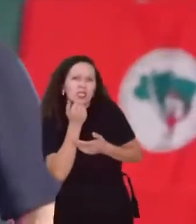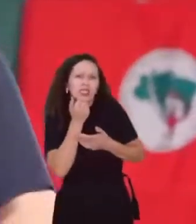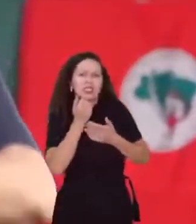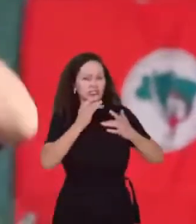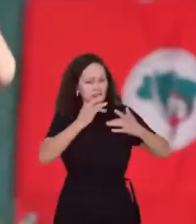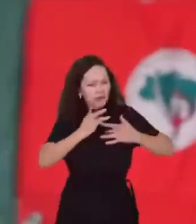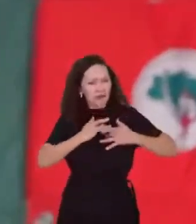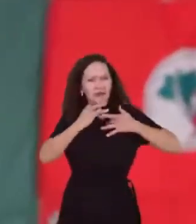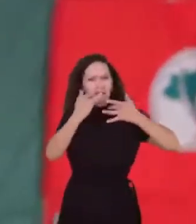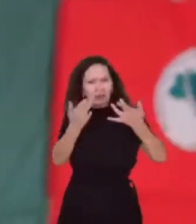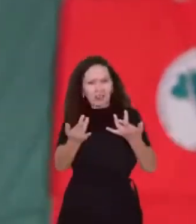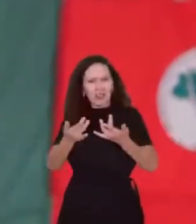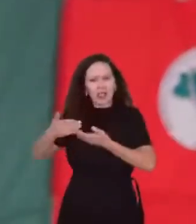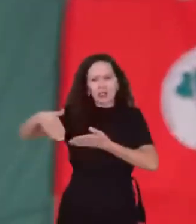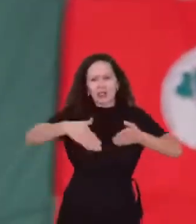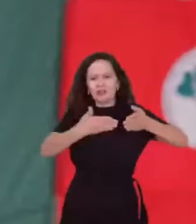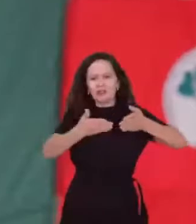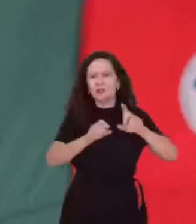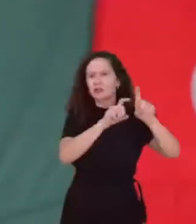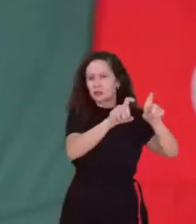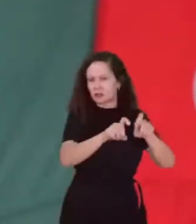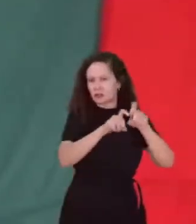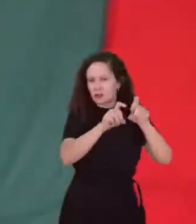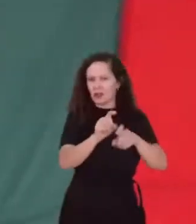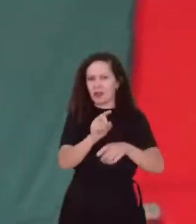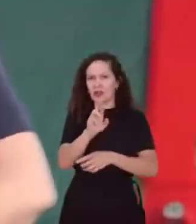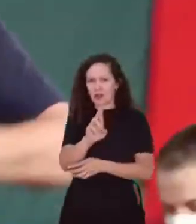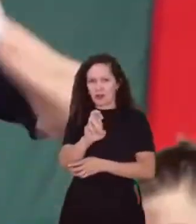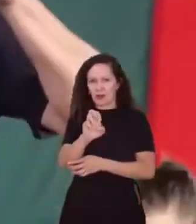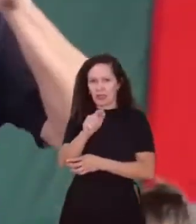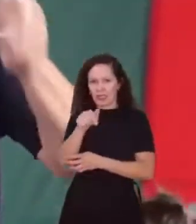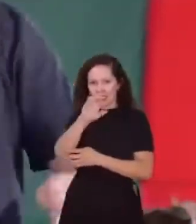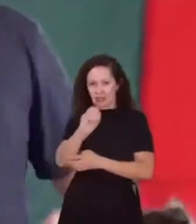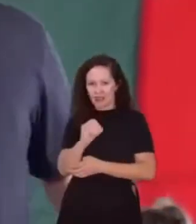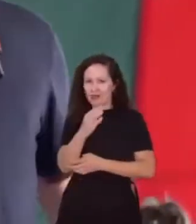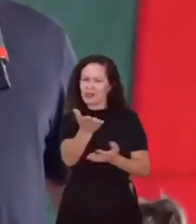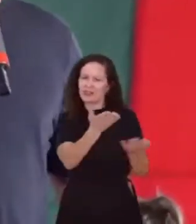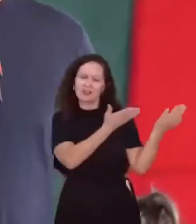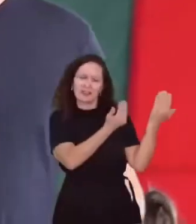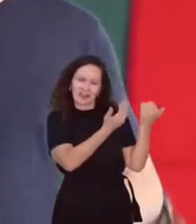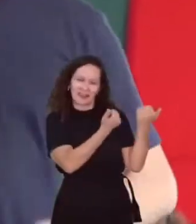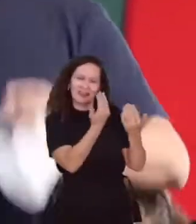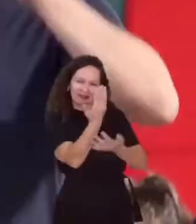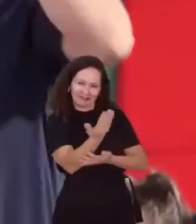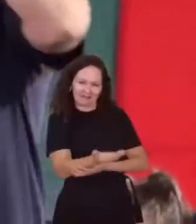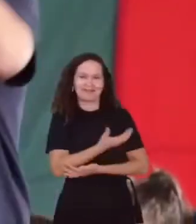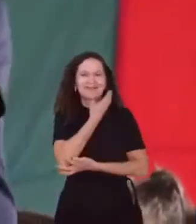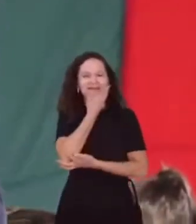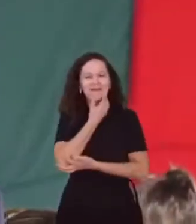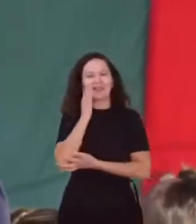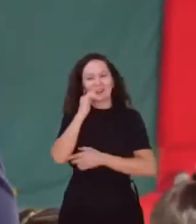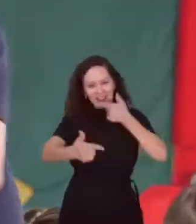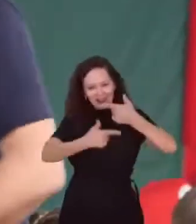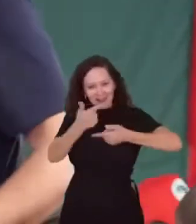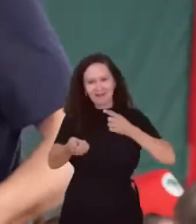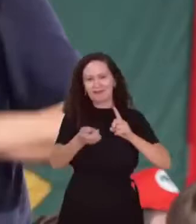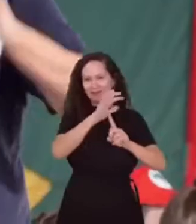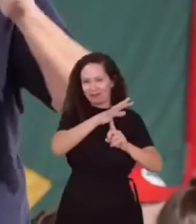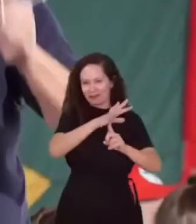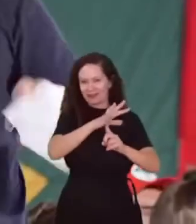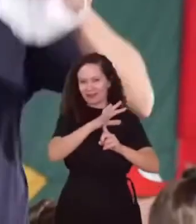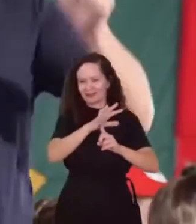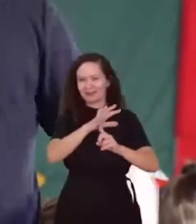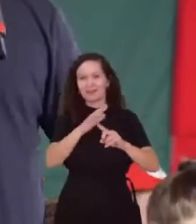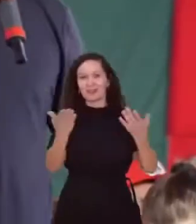rural. O Requião, esse jovem que está aqui, que fez muito pelo Paraná e está incumbido com a gente